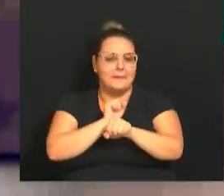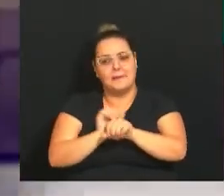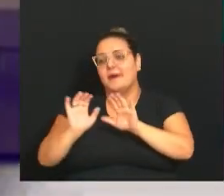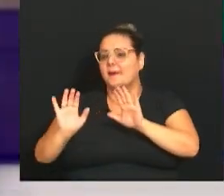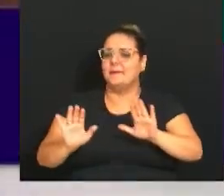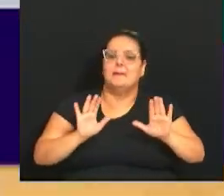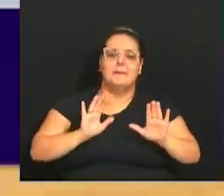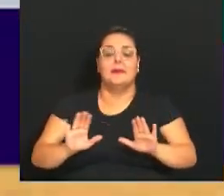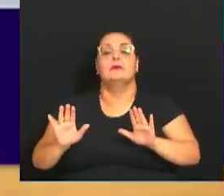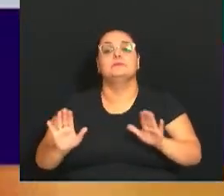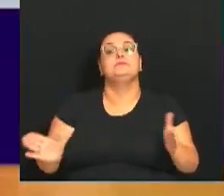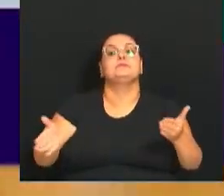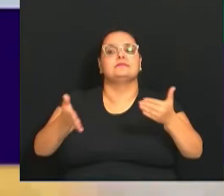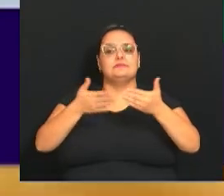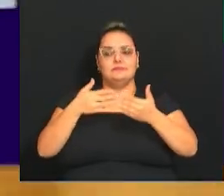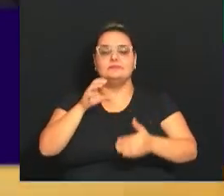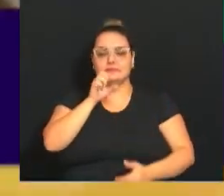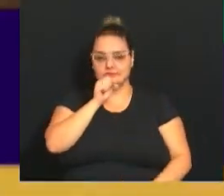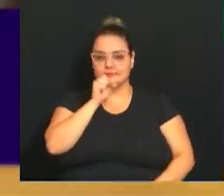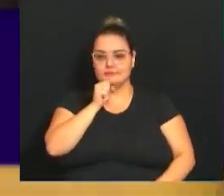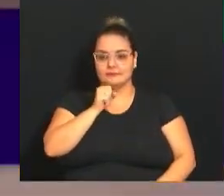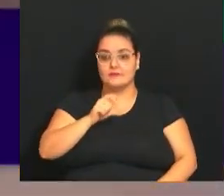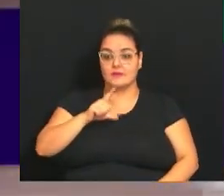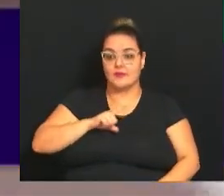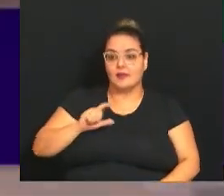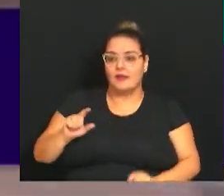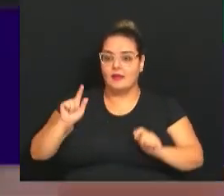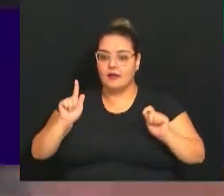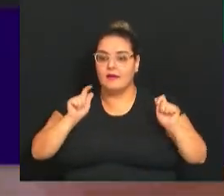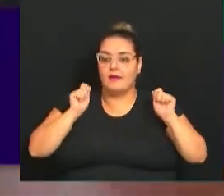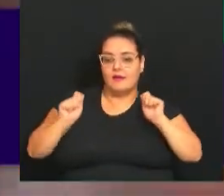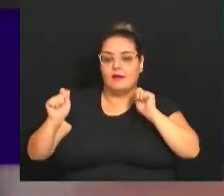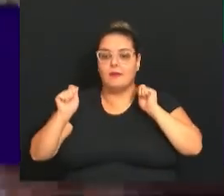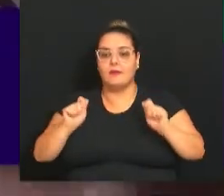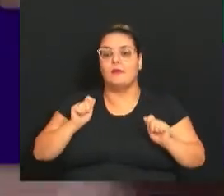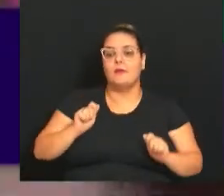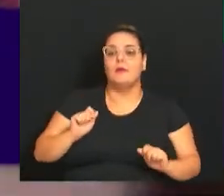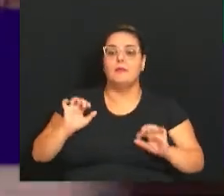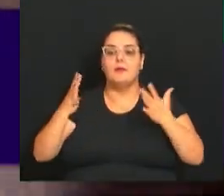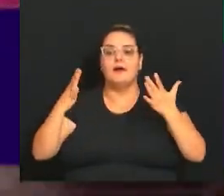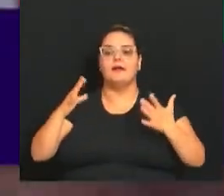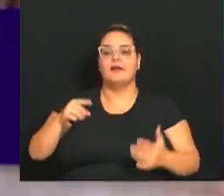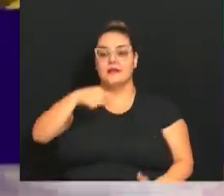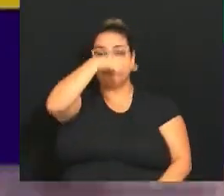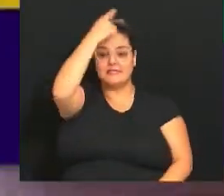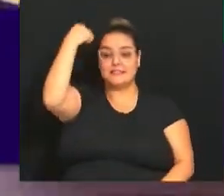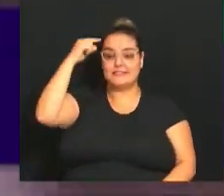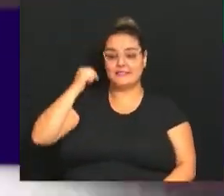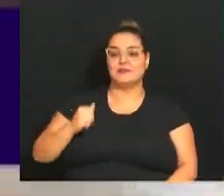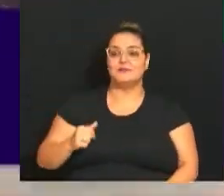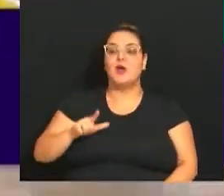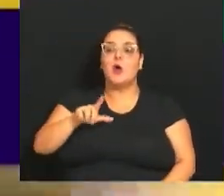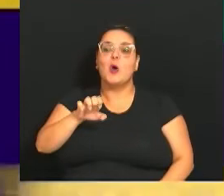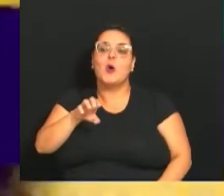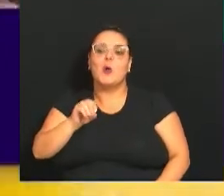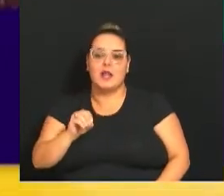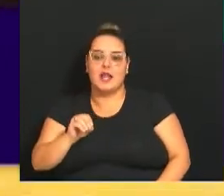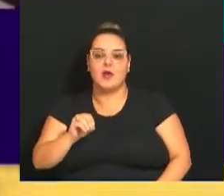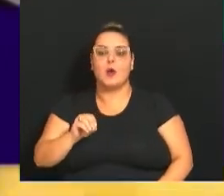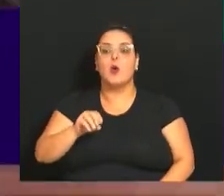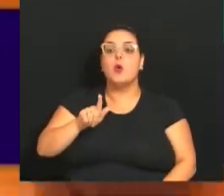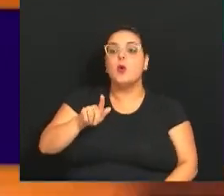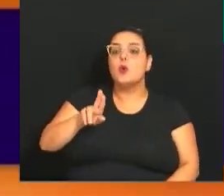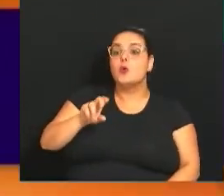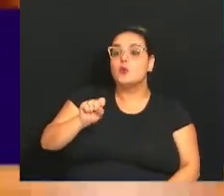Para fechar ainda no sábado tem o Baile da Santinha, que traz para Valinhos os cantores Léo Santana, Gustavo Mioto e